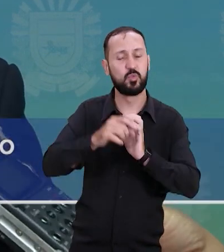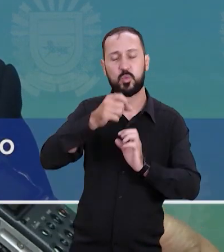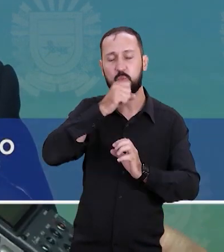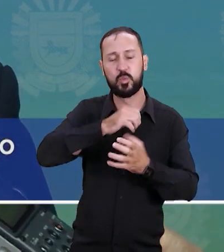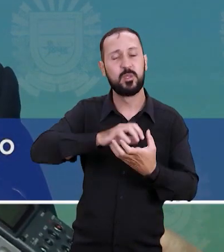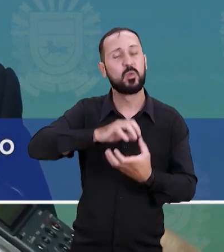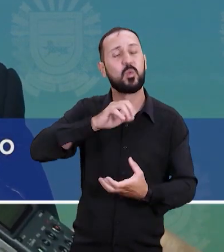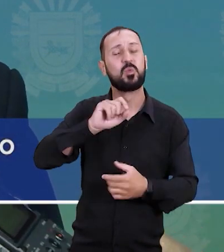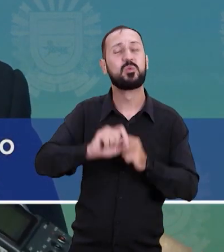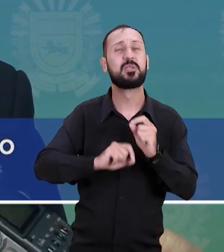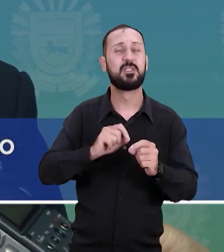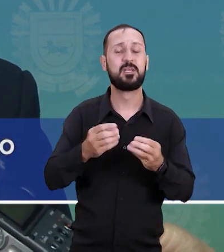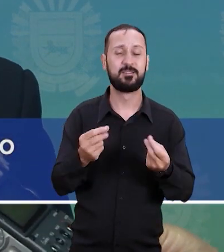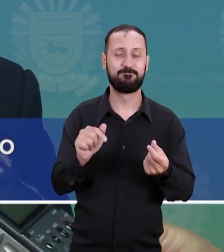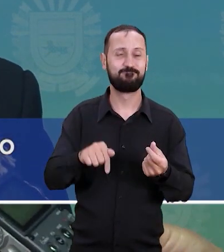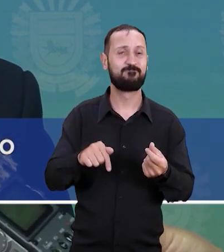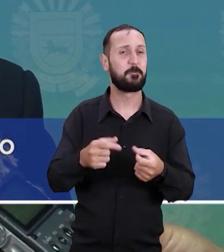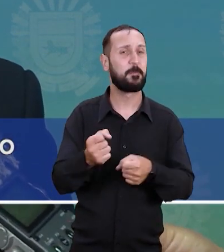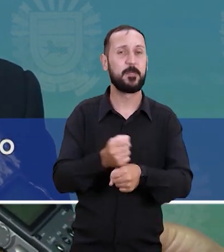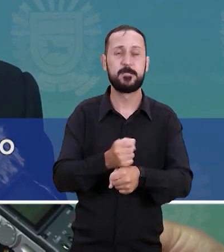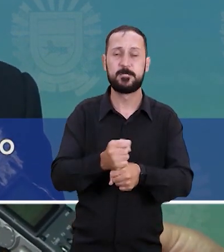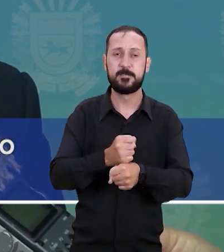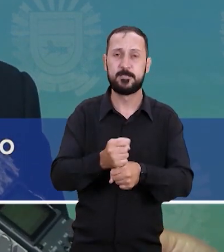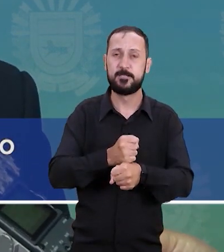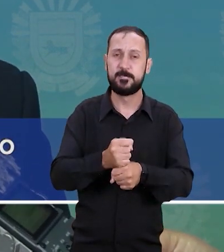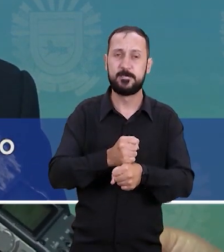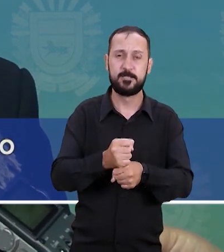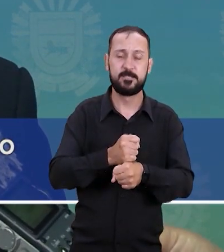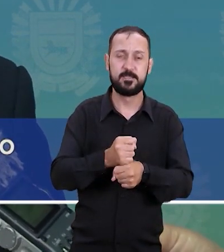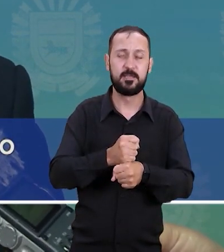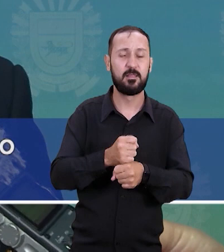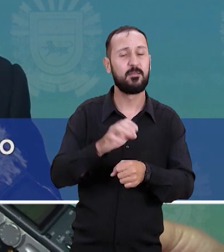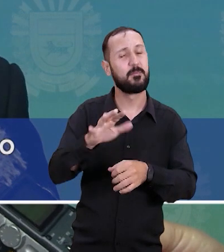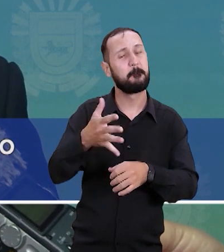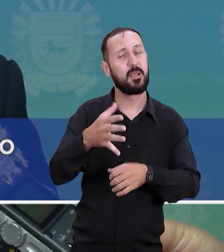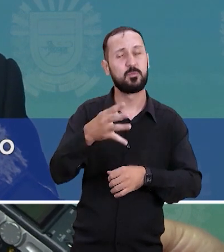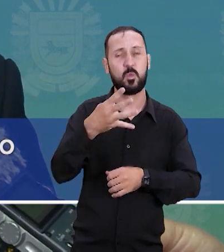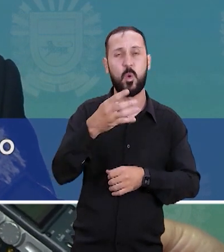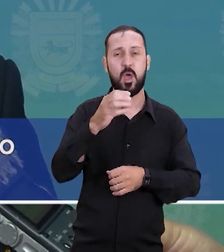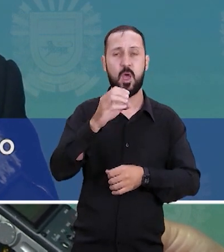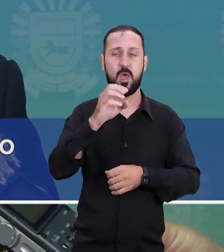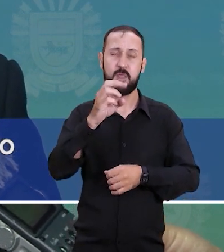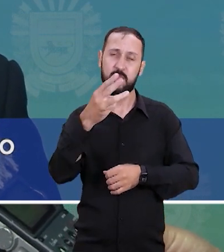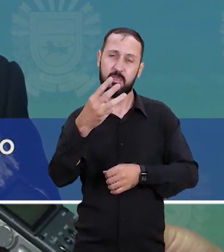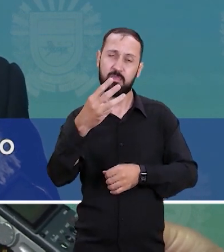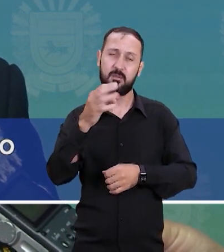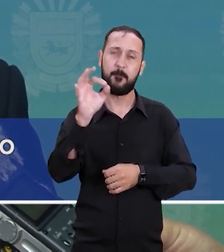do direito das pessoas idosas é que esse ano teve um aumento de